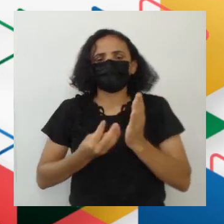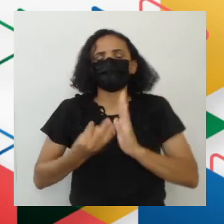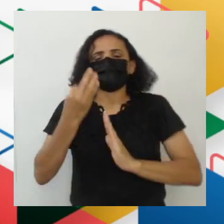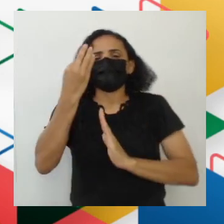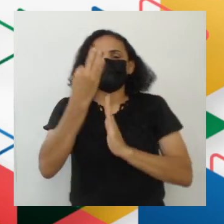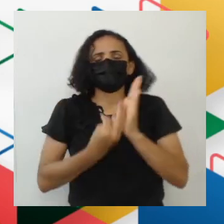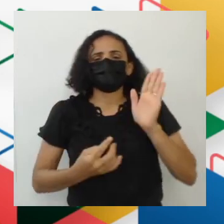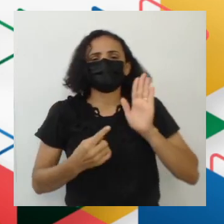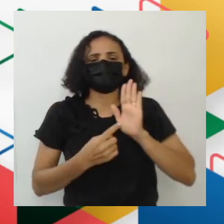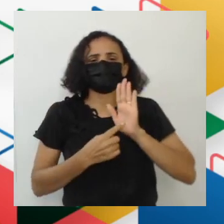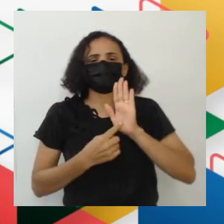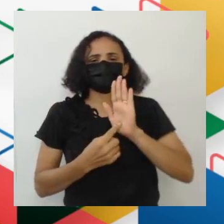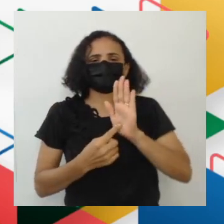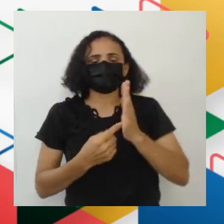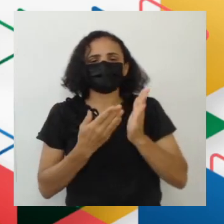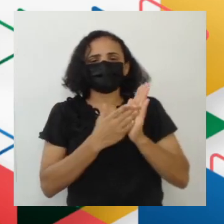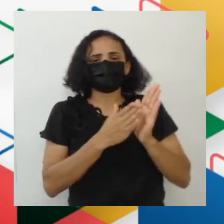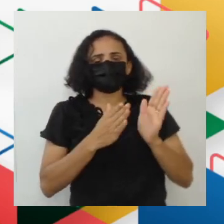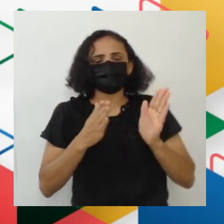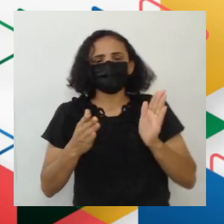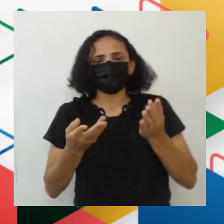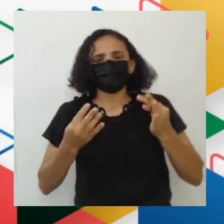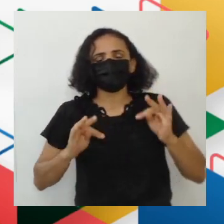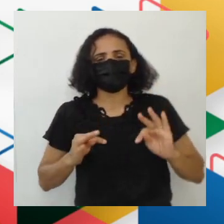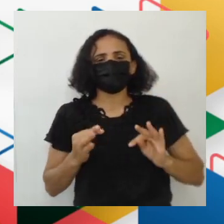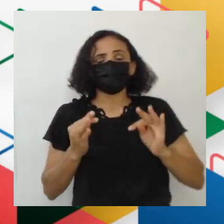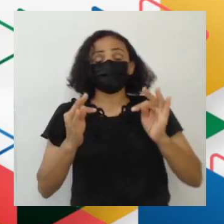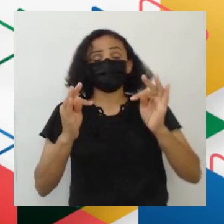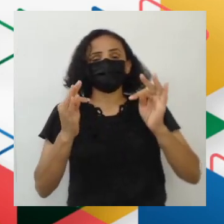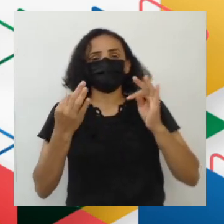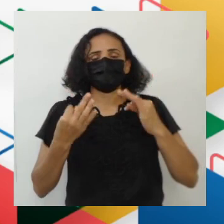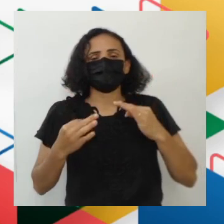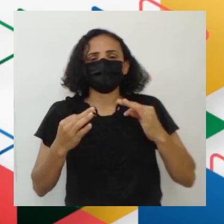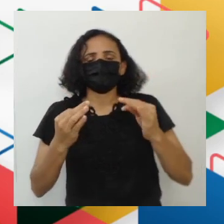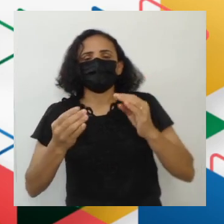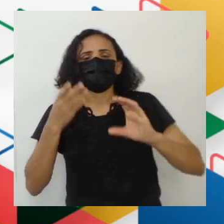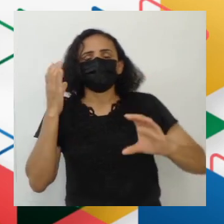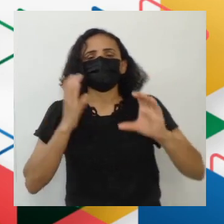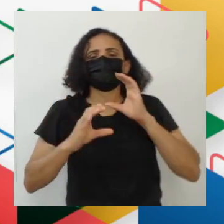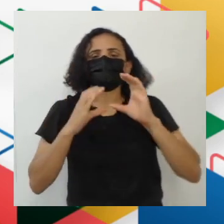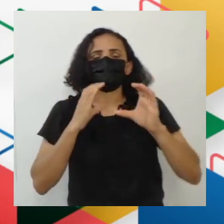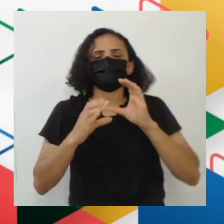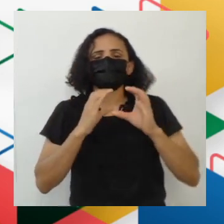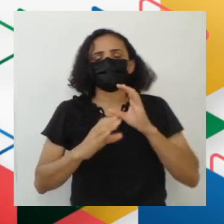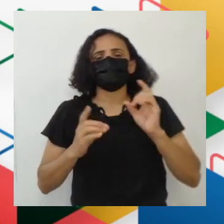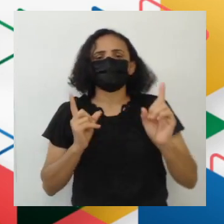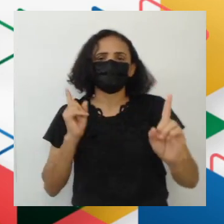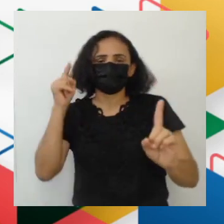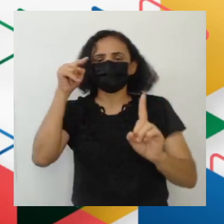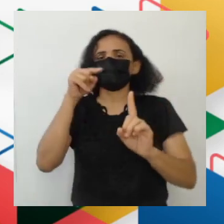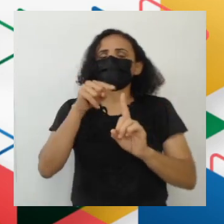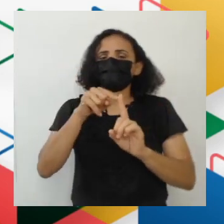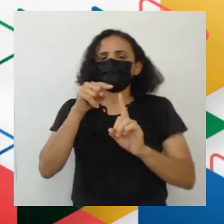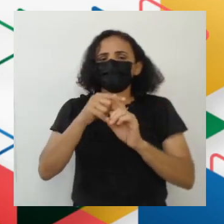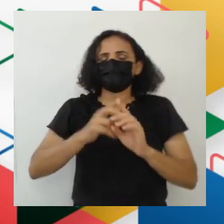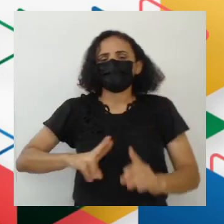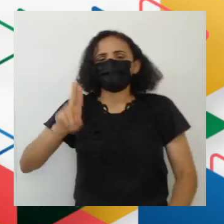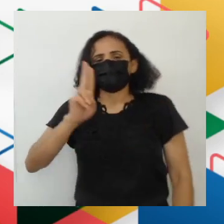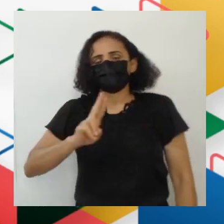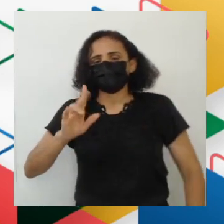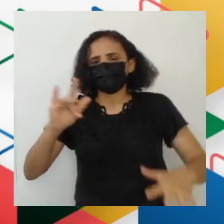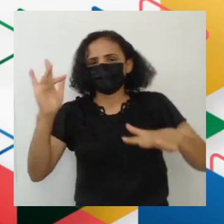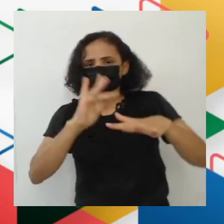texto aborda a temática das tecnologias da informação, comunicação, especificadamente o uso de